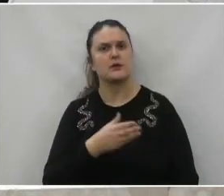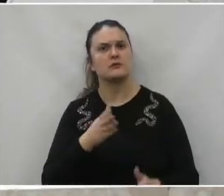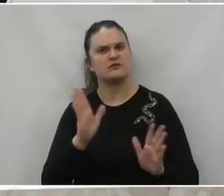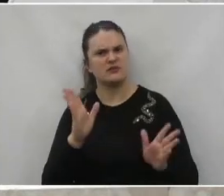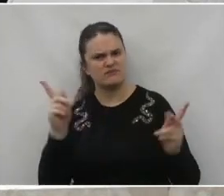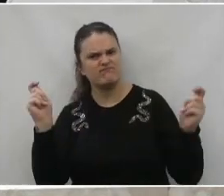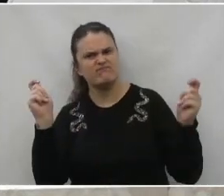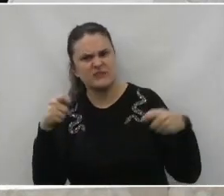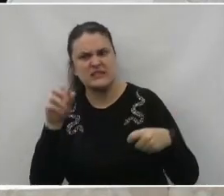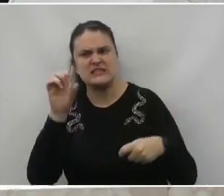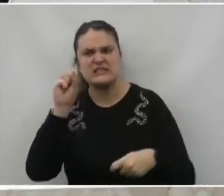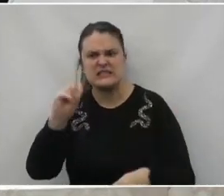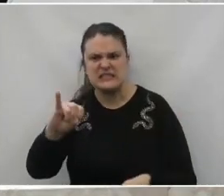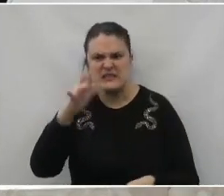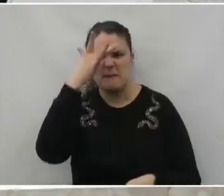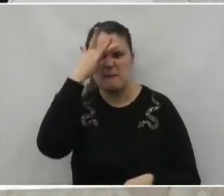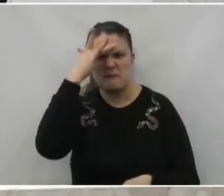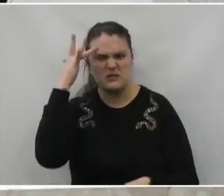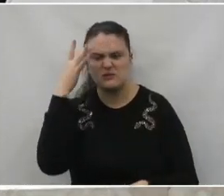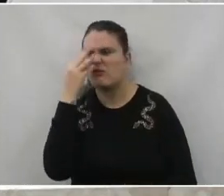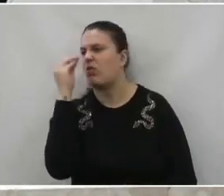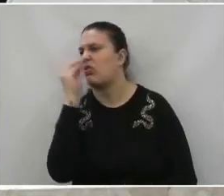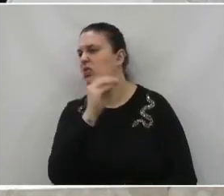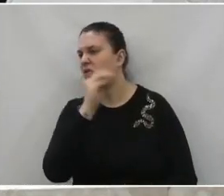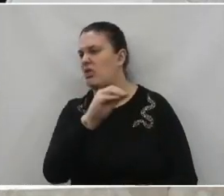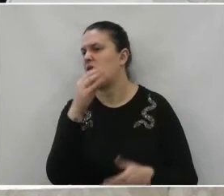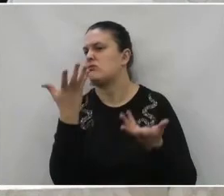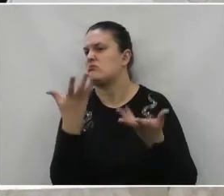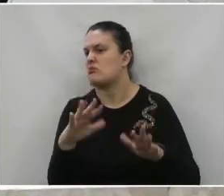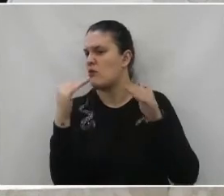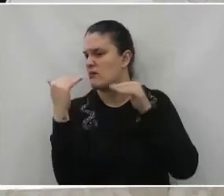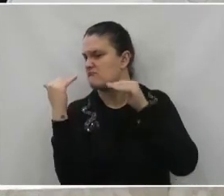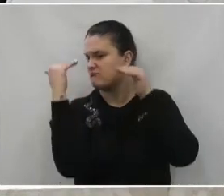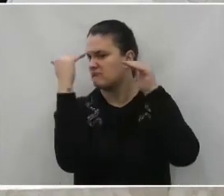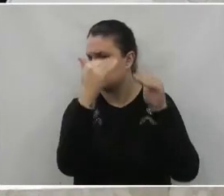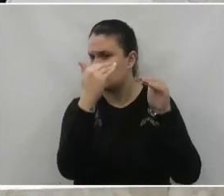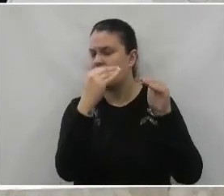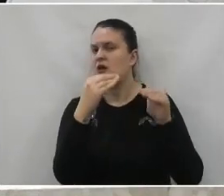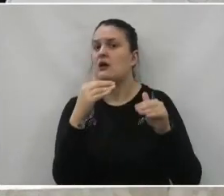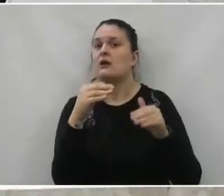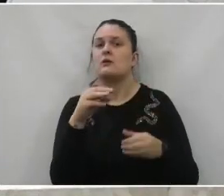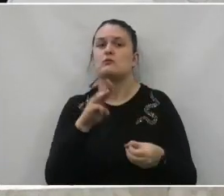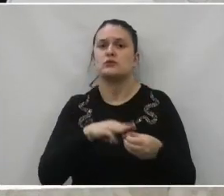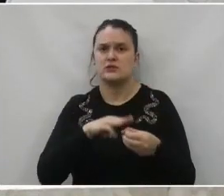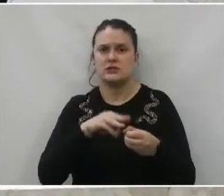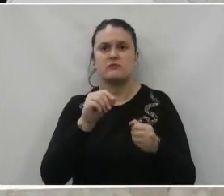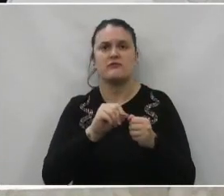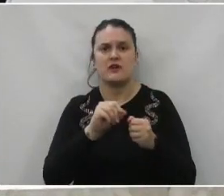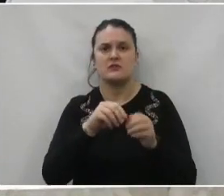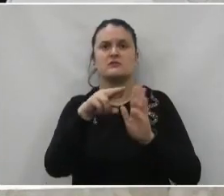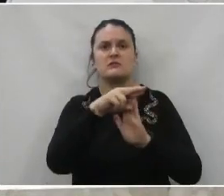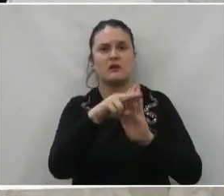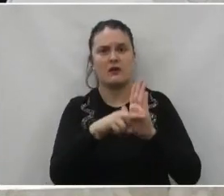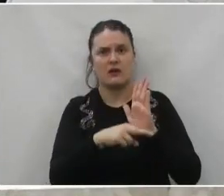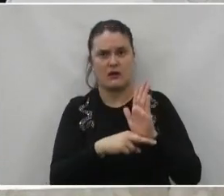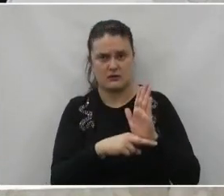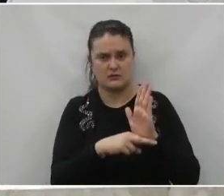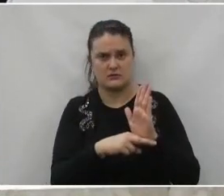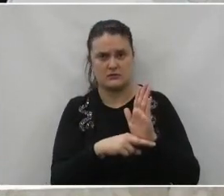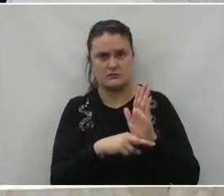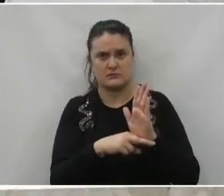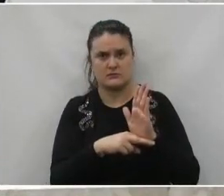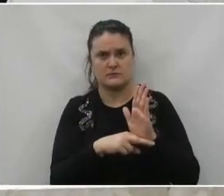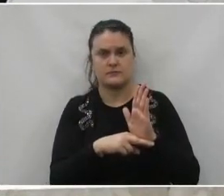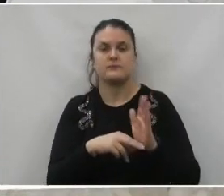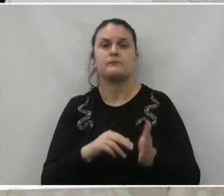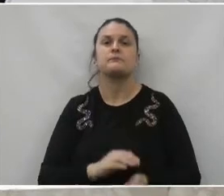o descumprimento recorrente de medidas de restrição estabelecidas pelo município, causando desnecessária